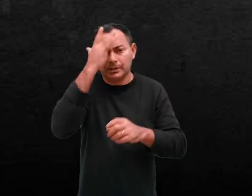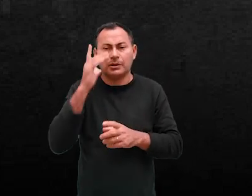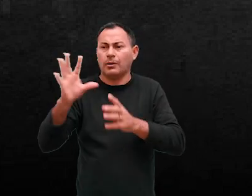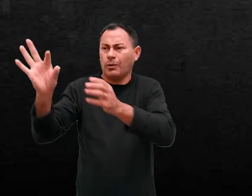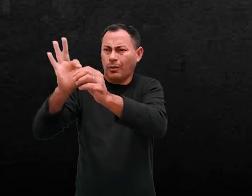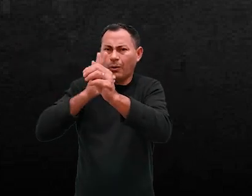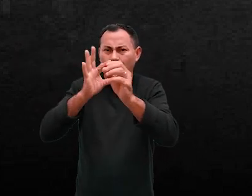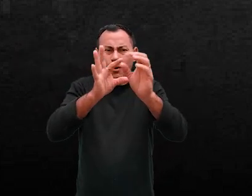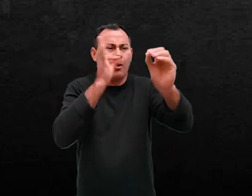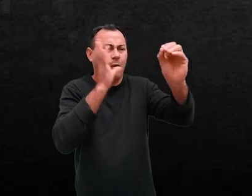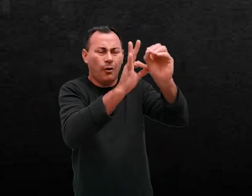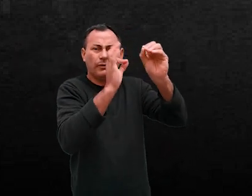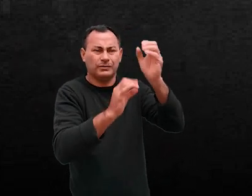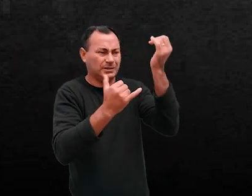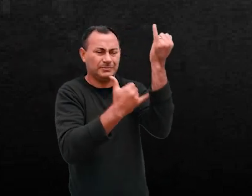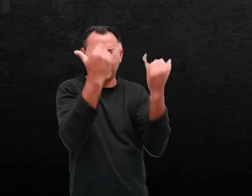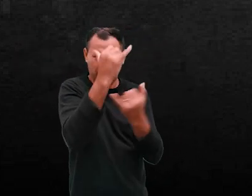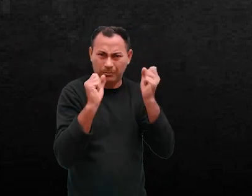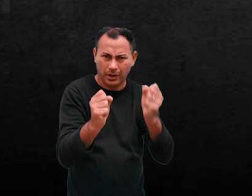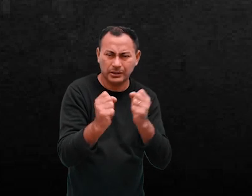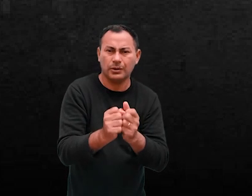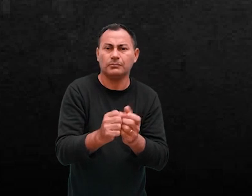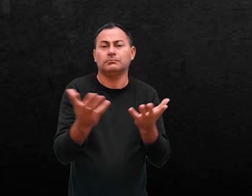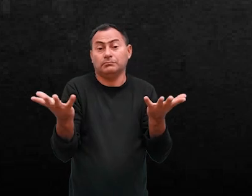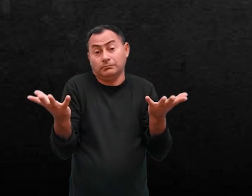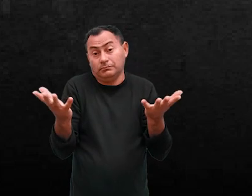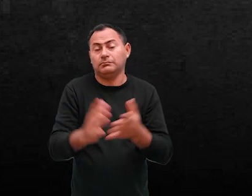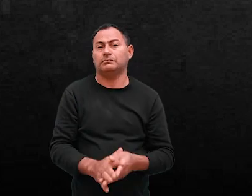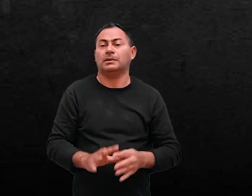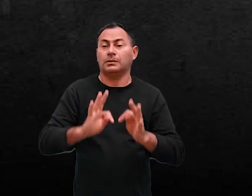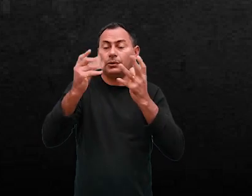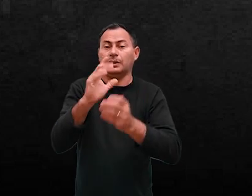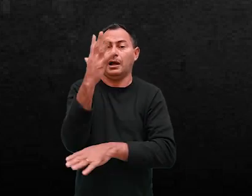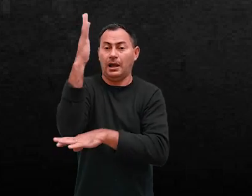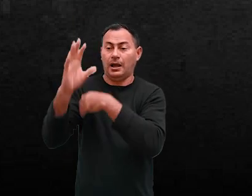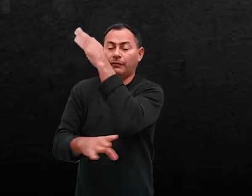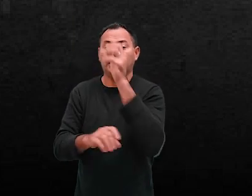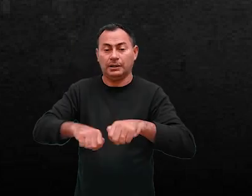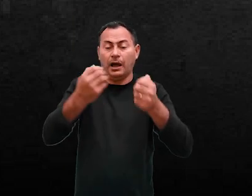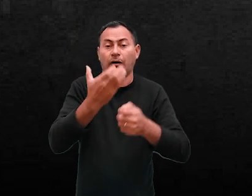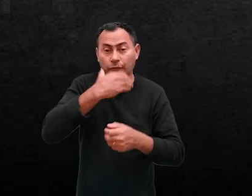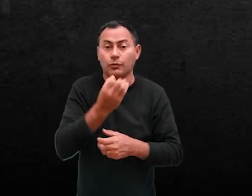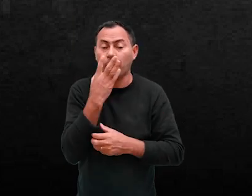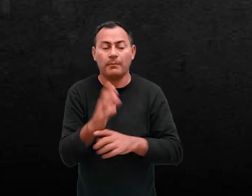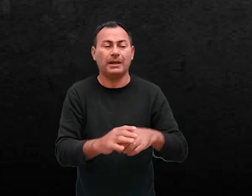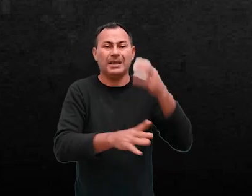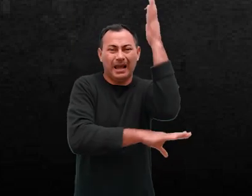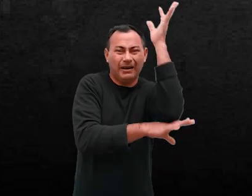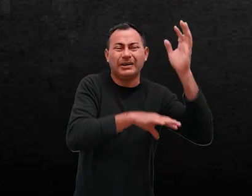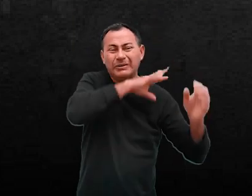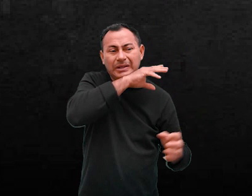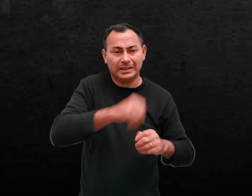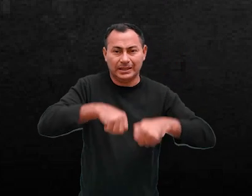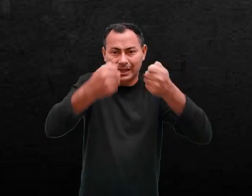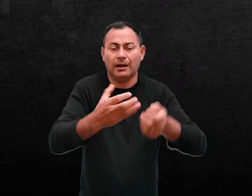colher uvas de um espinheiro ou figos de ervas daninhas? Semelhantemente, toda árvore boa dá frutos bons, mas a árvore ruim dá